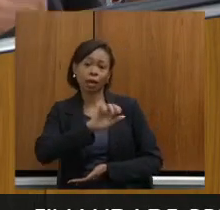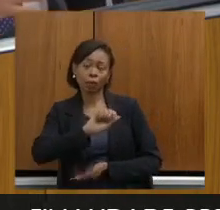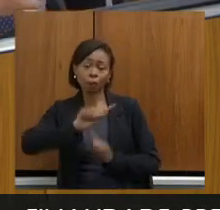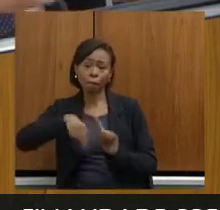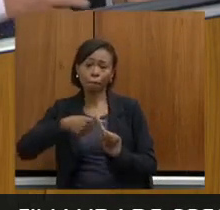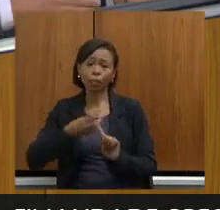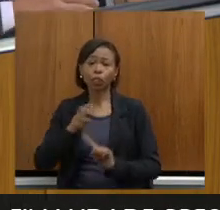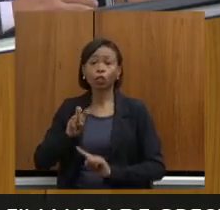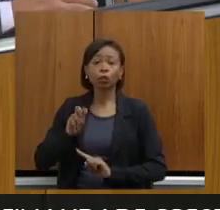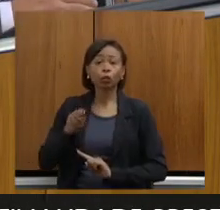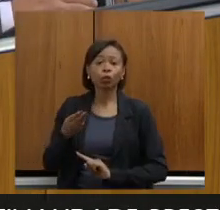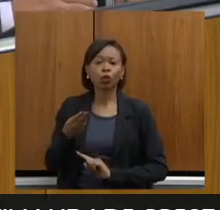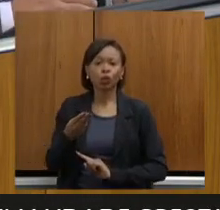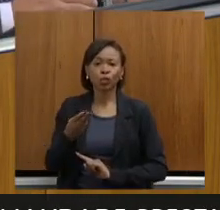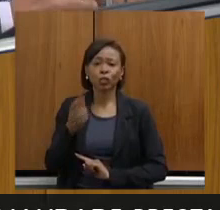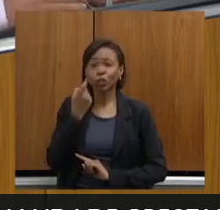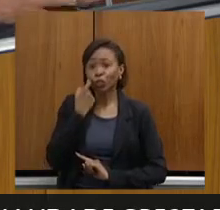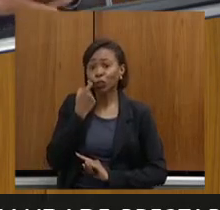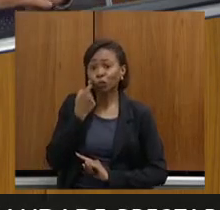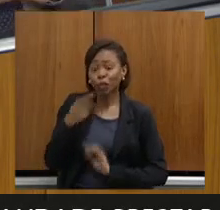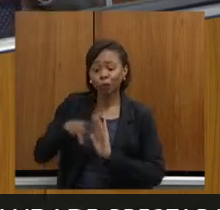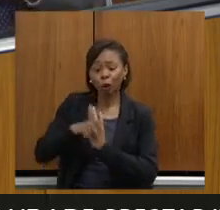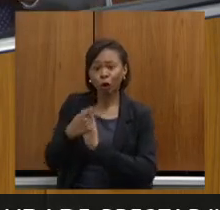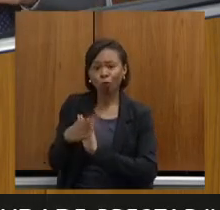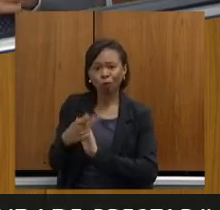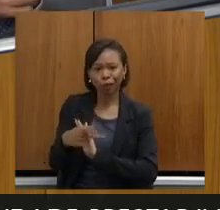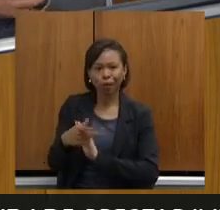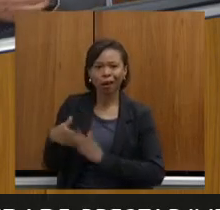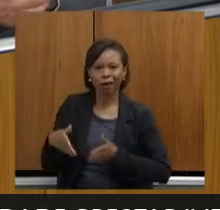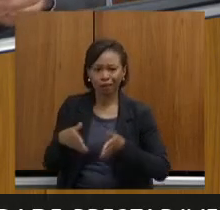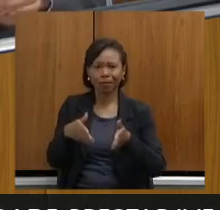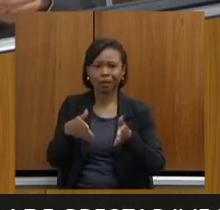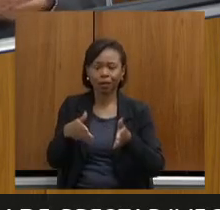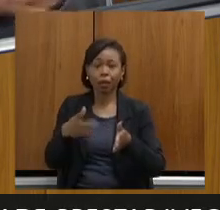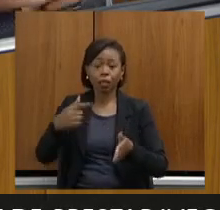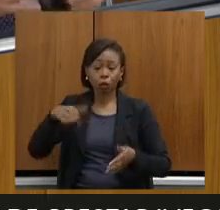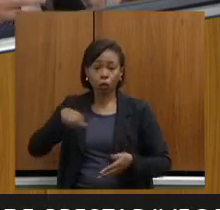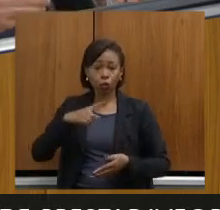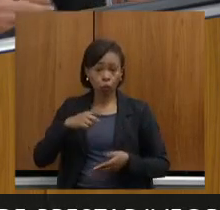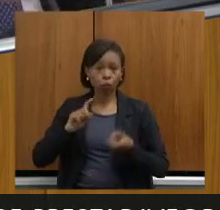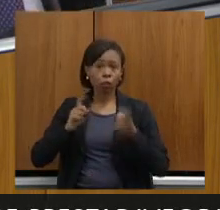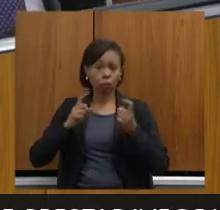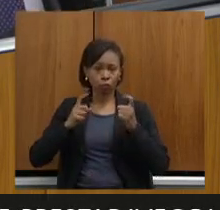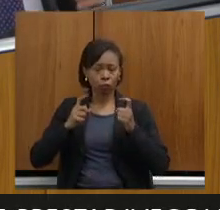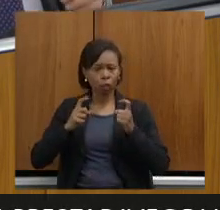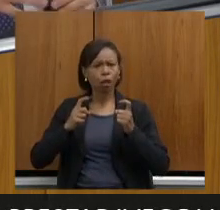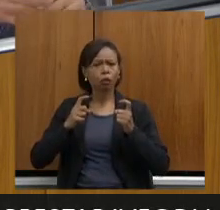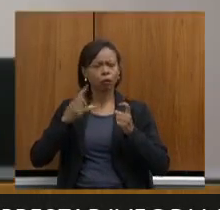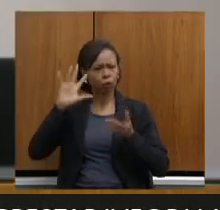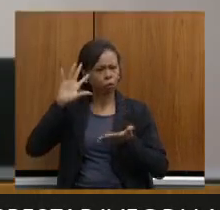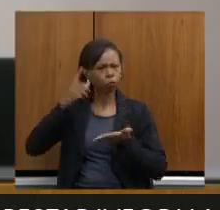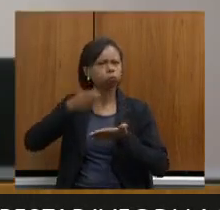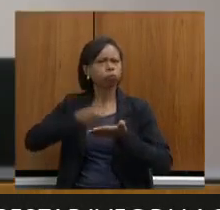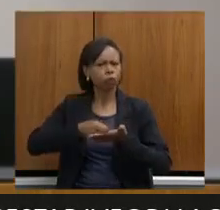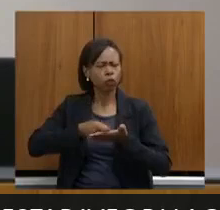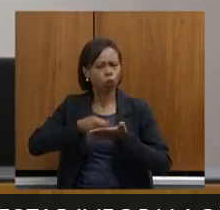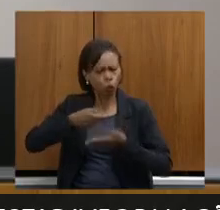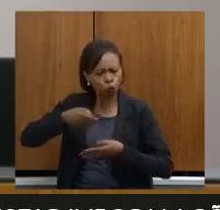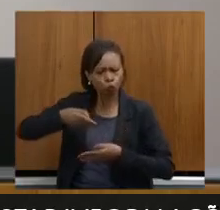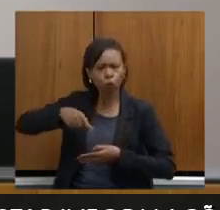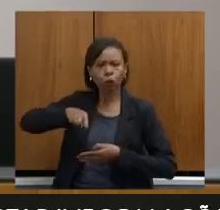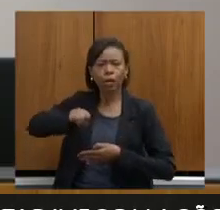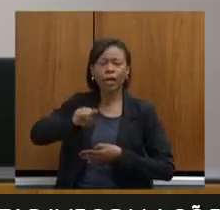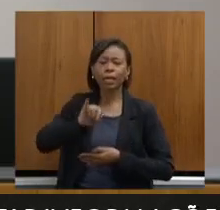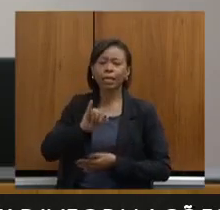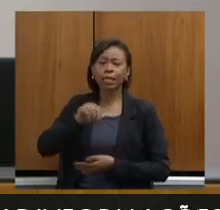dão uma reunião nessa comissão Nós tomamos a frente da situação Fomos até o INSS